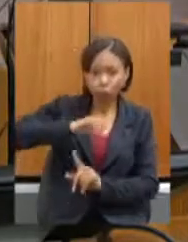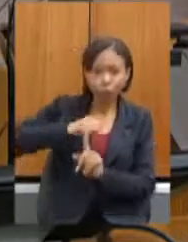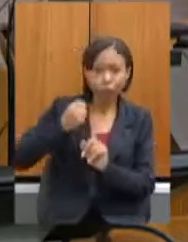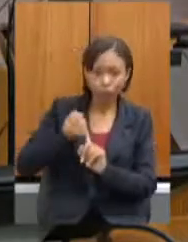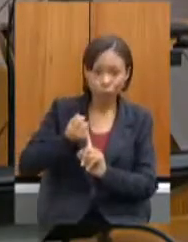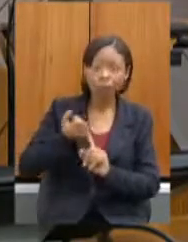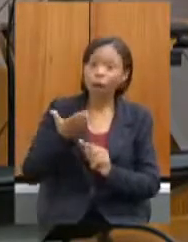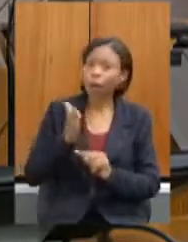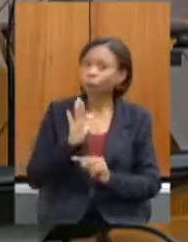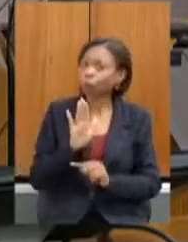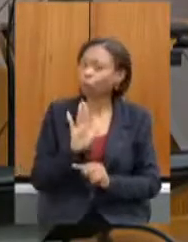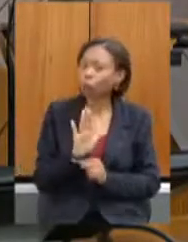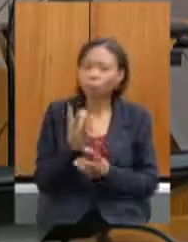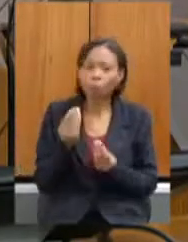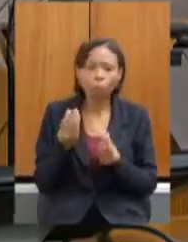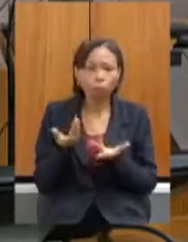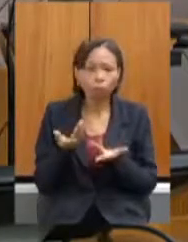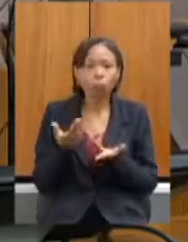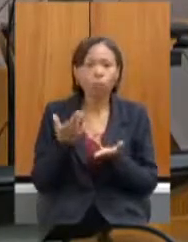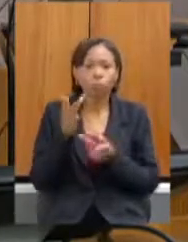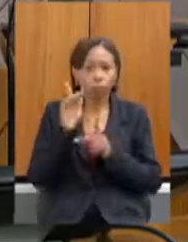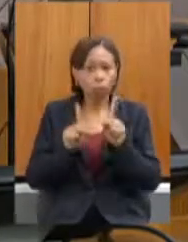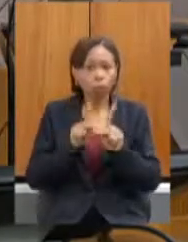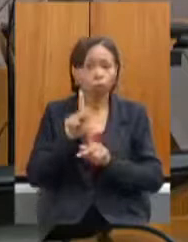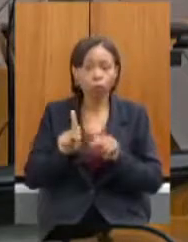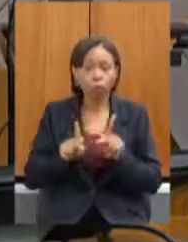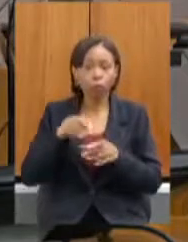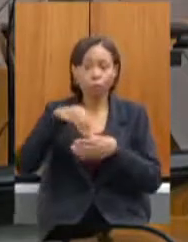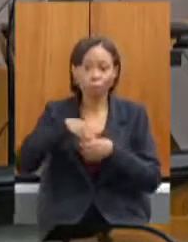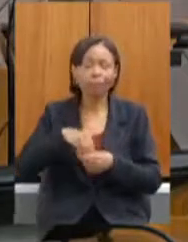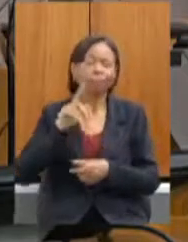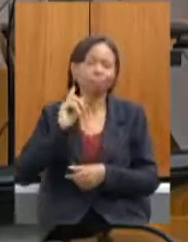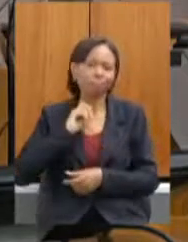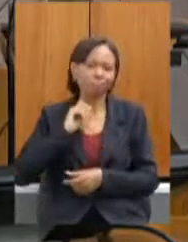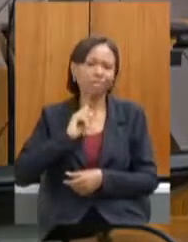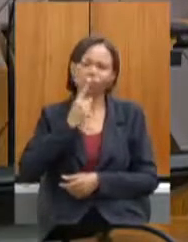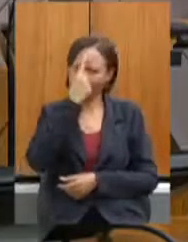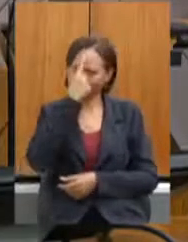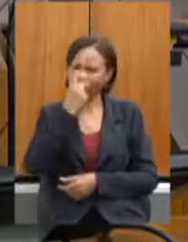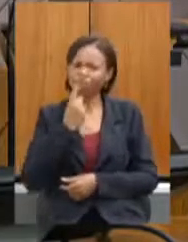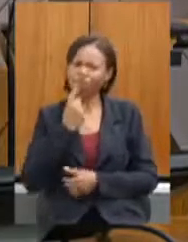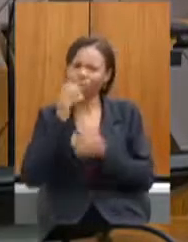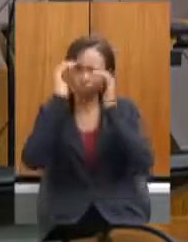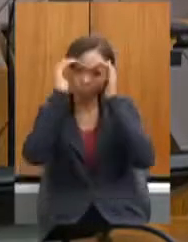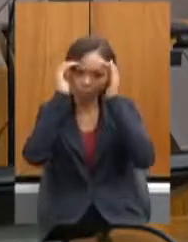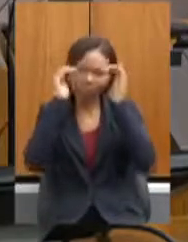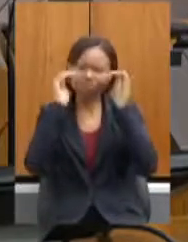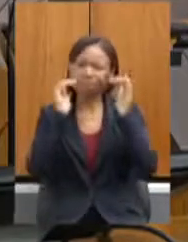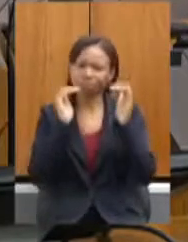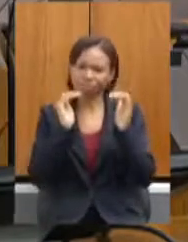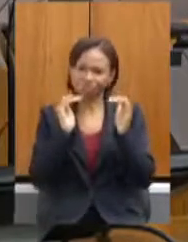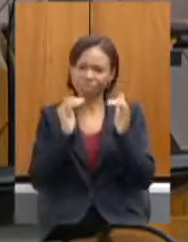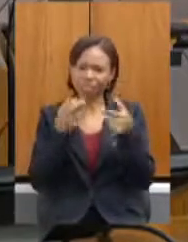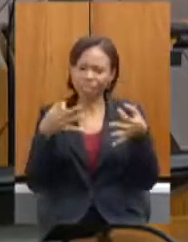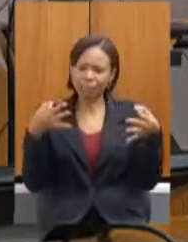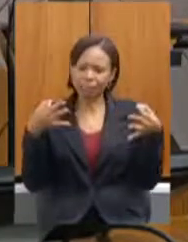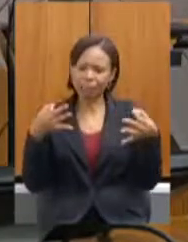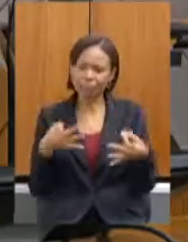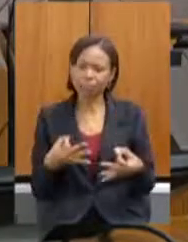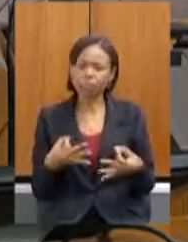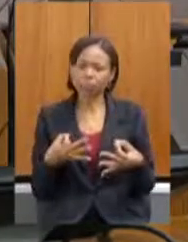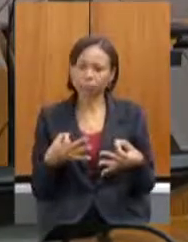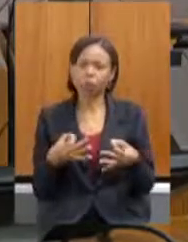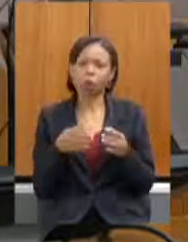perfil do cidadão de minas que contribuiu bastante ao seguir da forma mais adequada possível